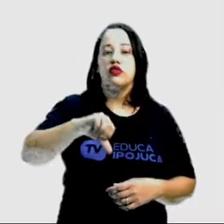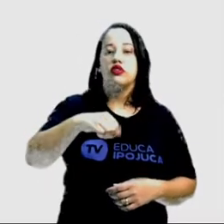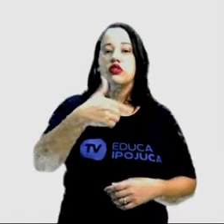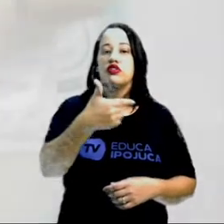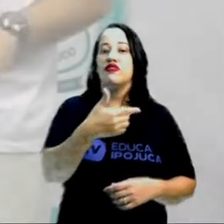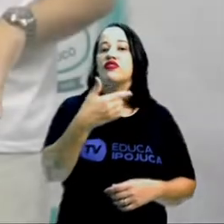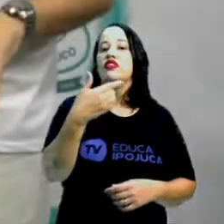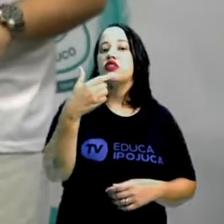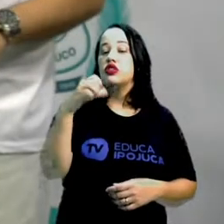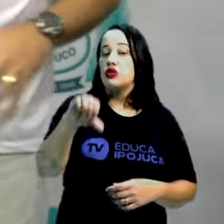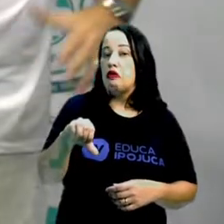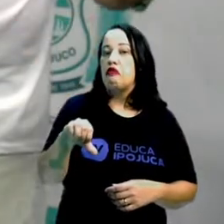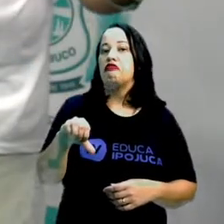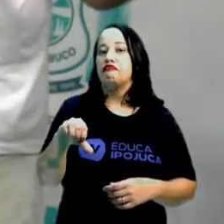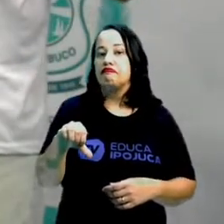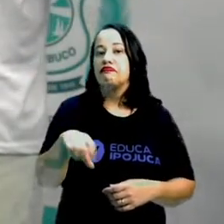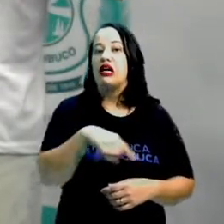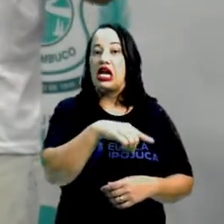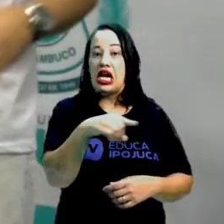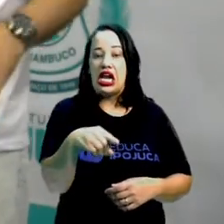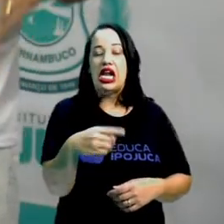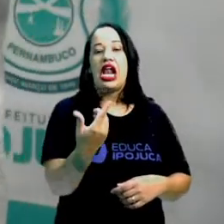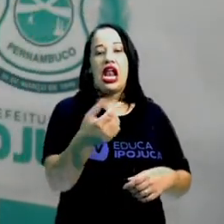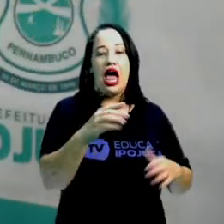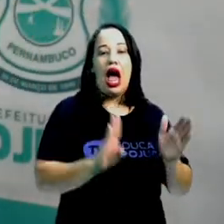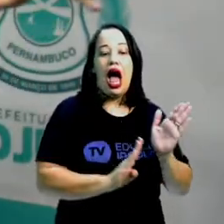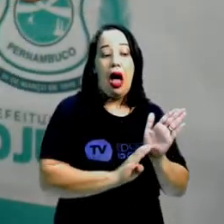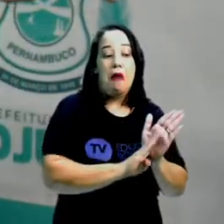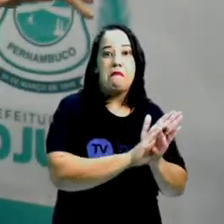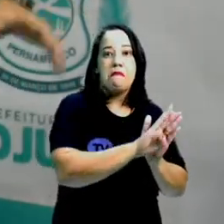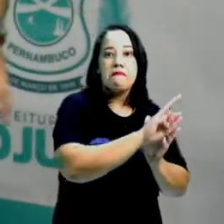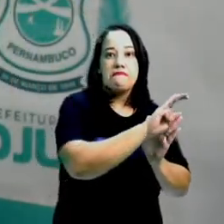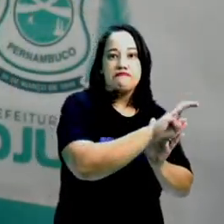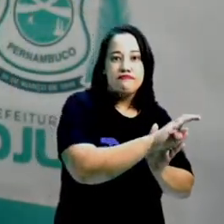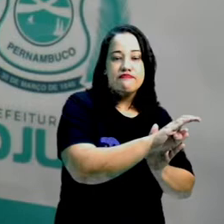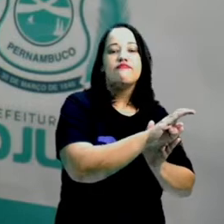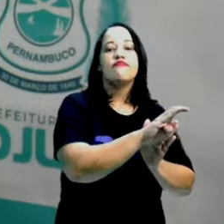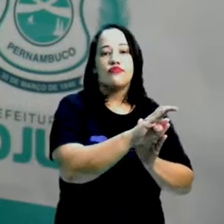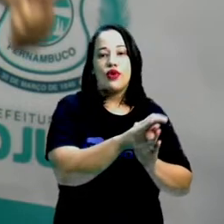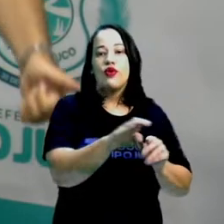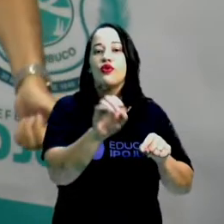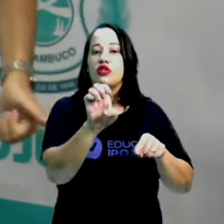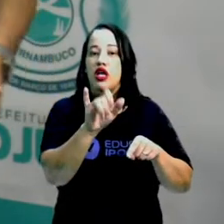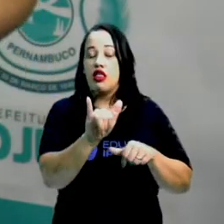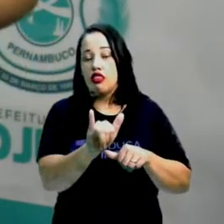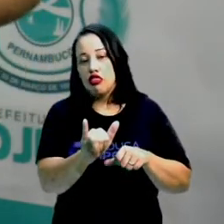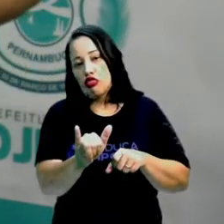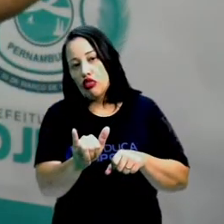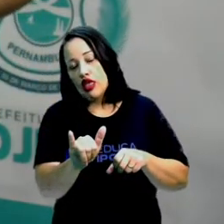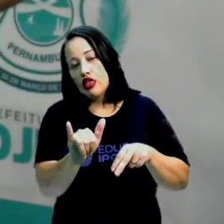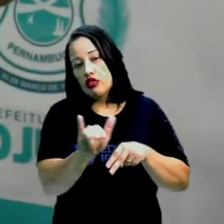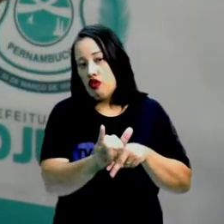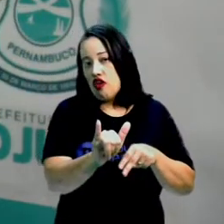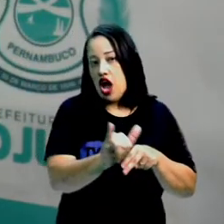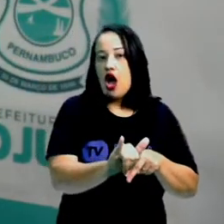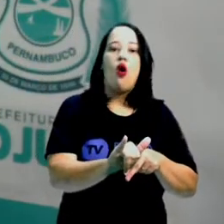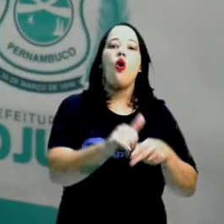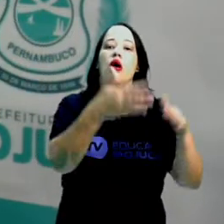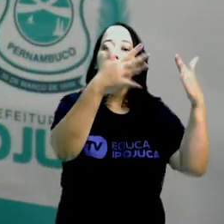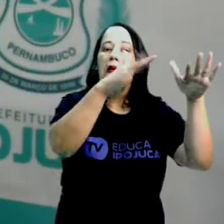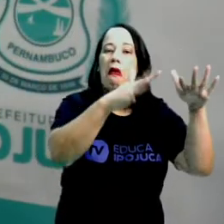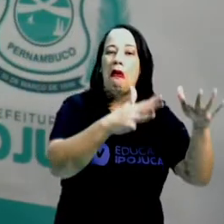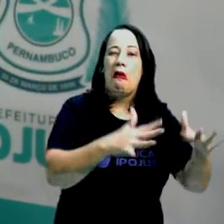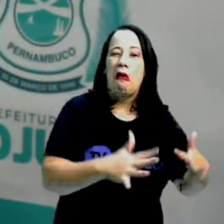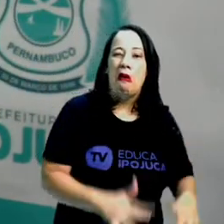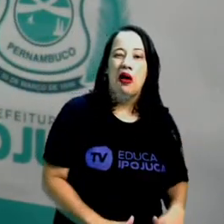York ela quebra e isso vai gerar uma quebradeira geral nos Estados Unidos vários bancos várias empresas